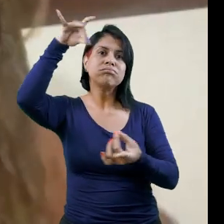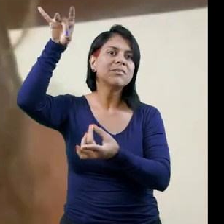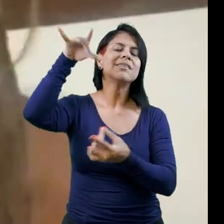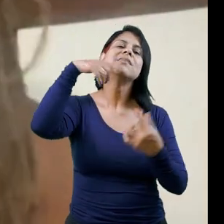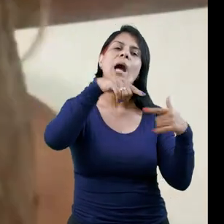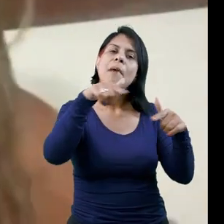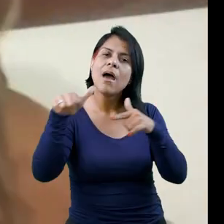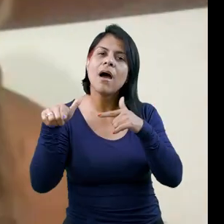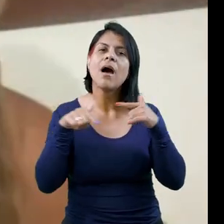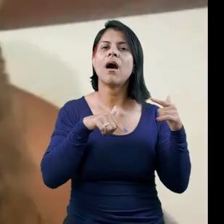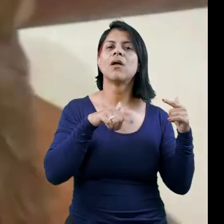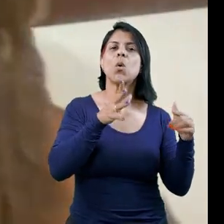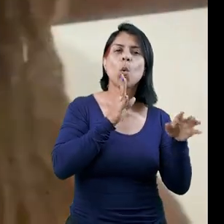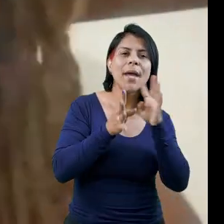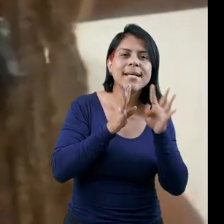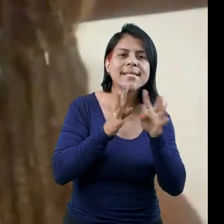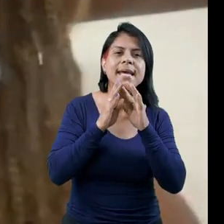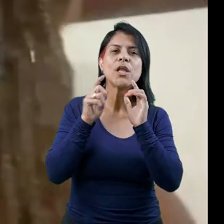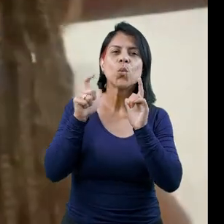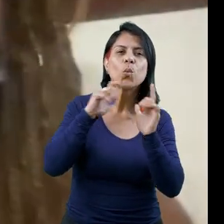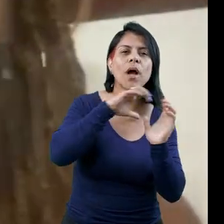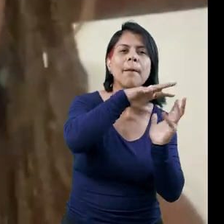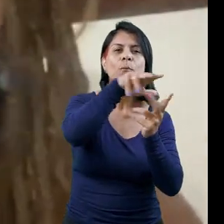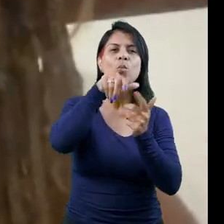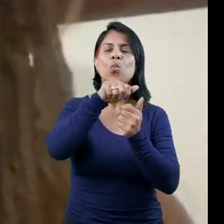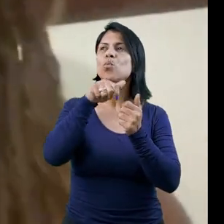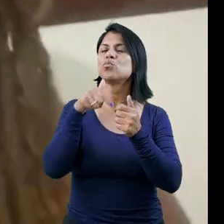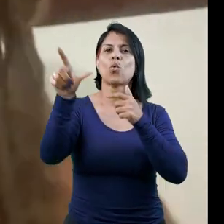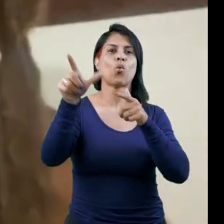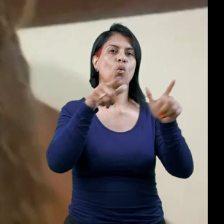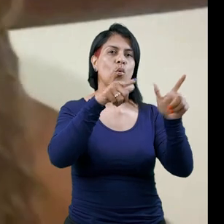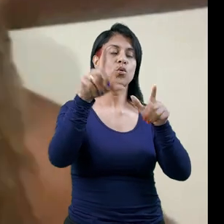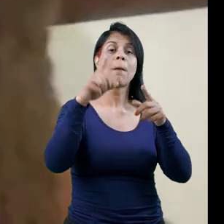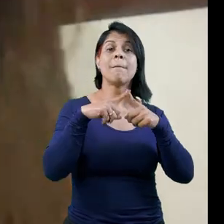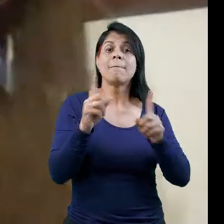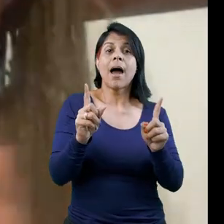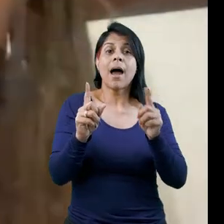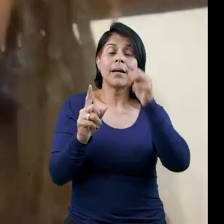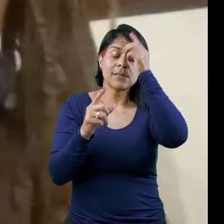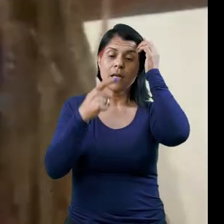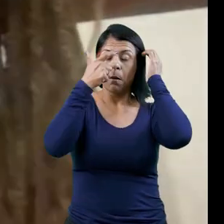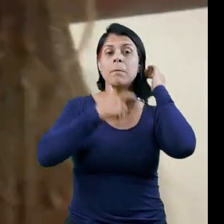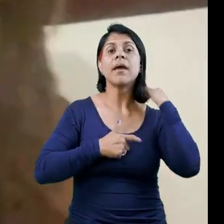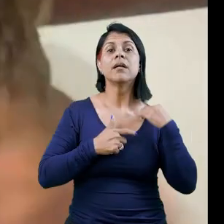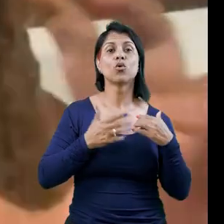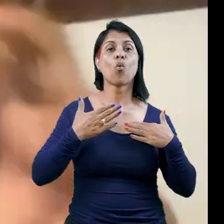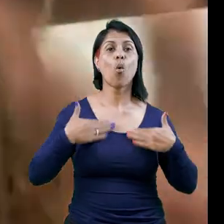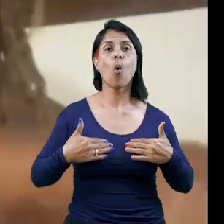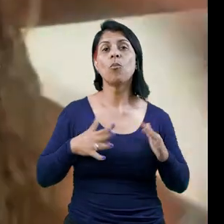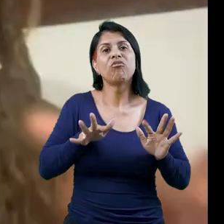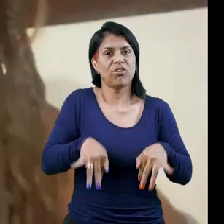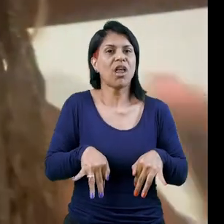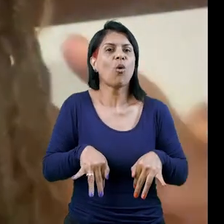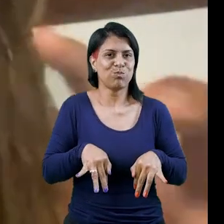trabalhando e conhecendo outros mundos, mundos inimagináveis. Mas a matéria uma hora chega ao fim. Mas